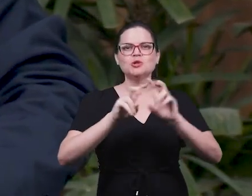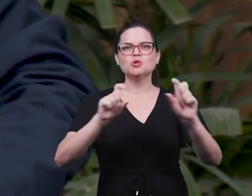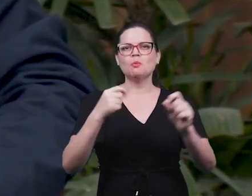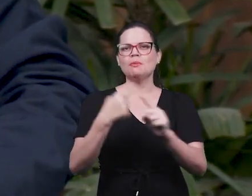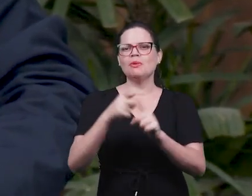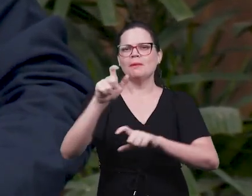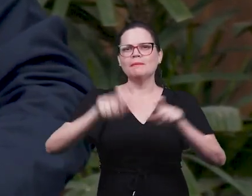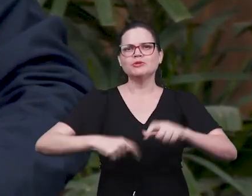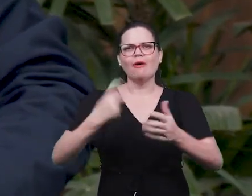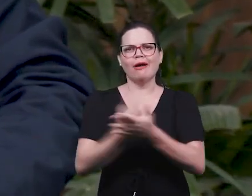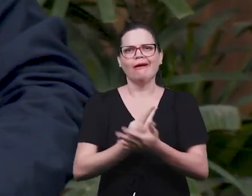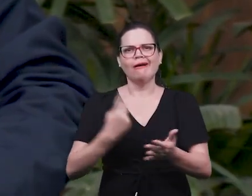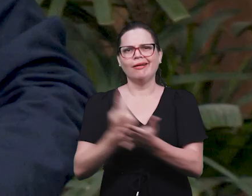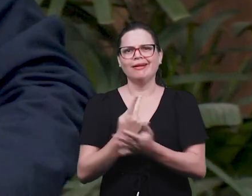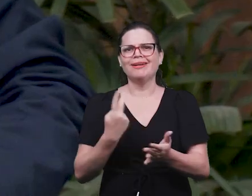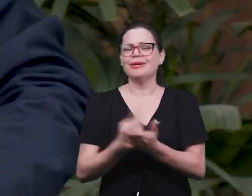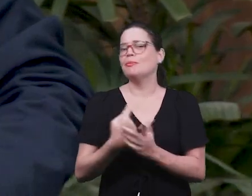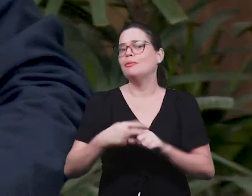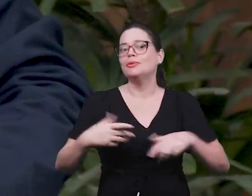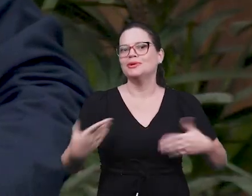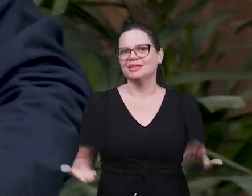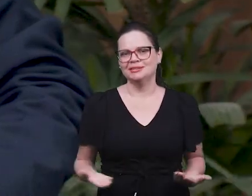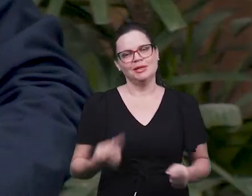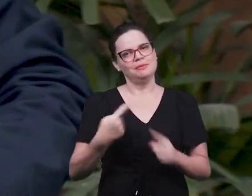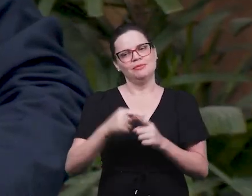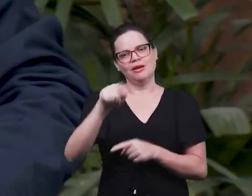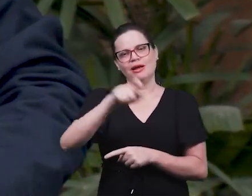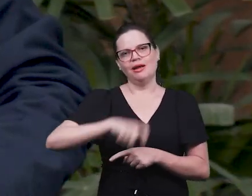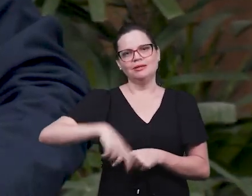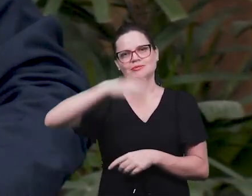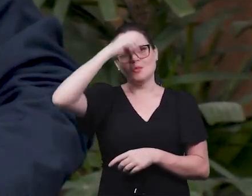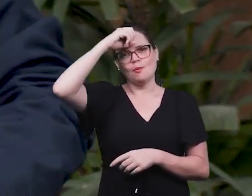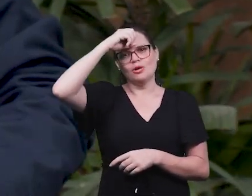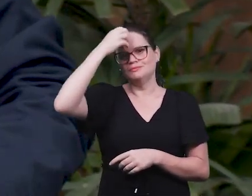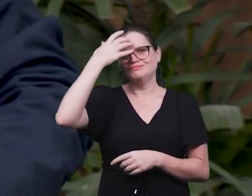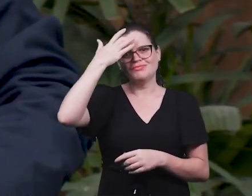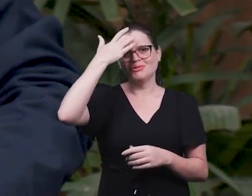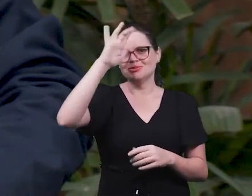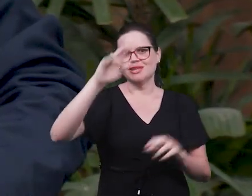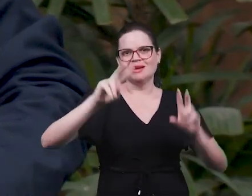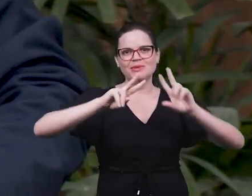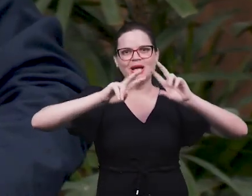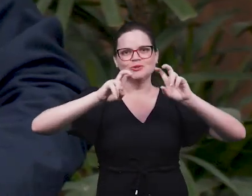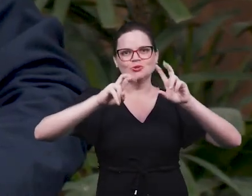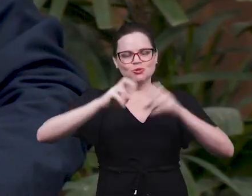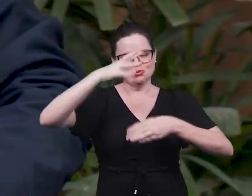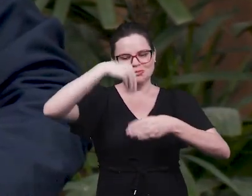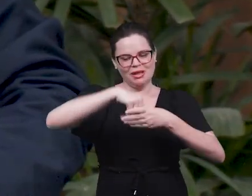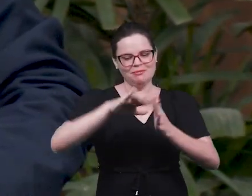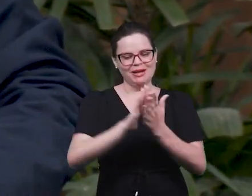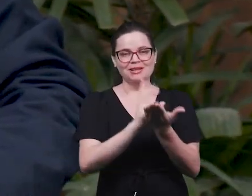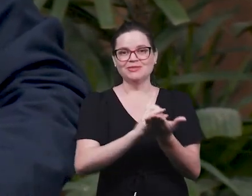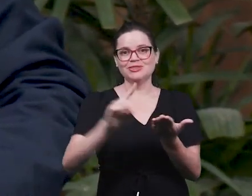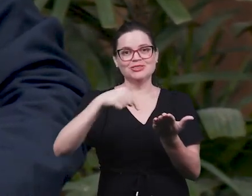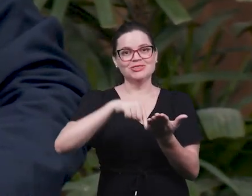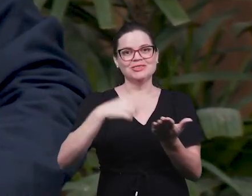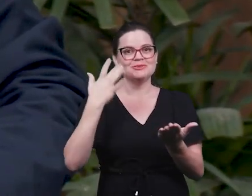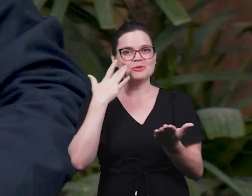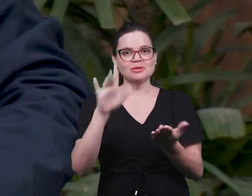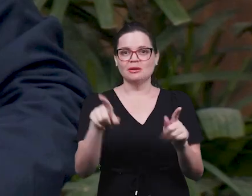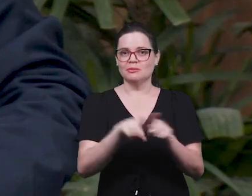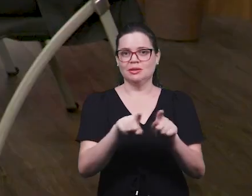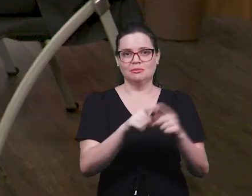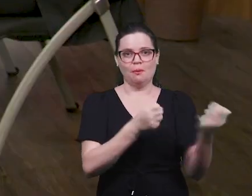né? Errais não conhecendo as Escrituras, nem o poder de Deus, não é isso,